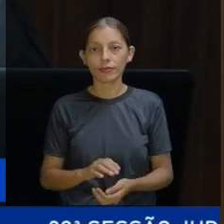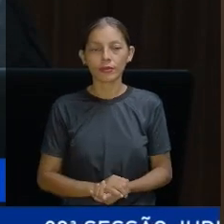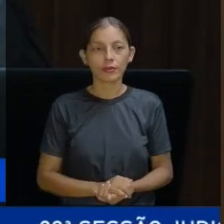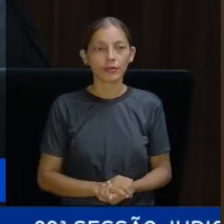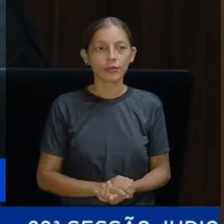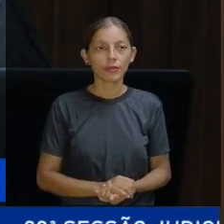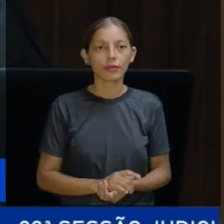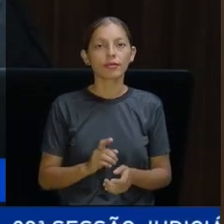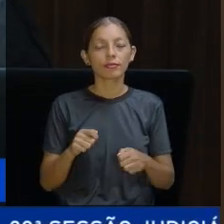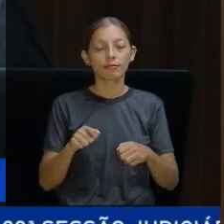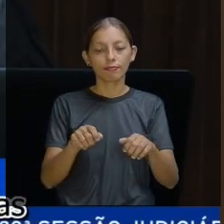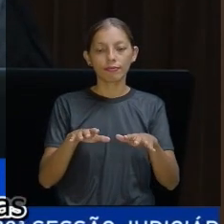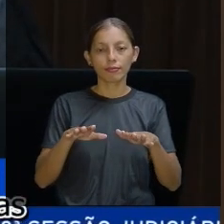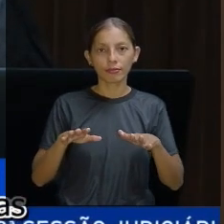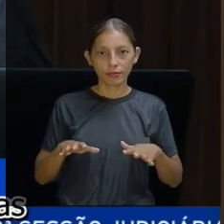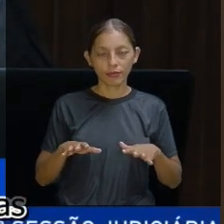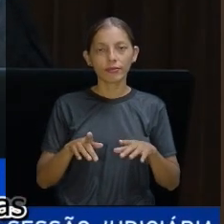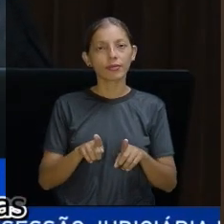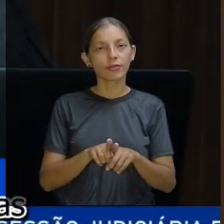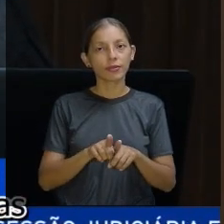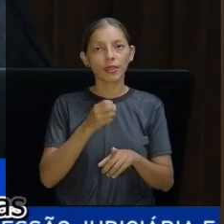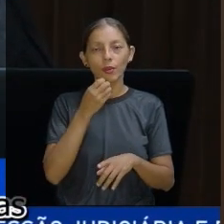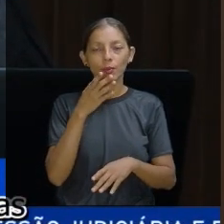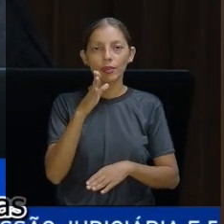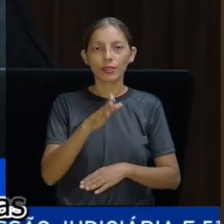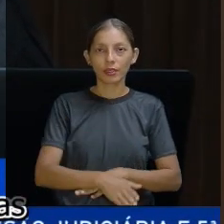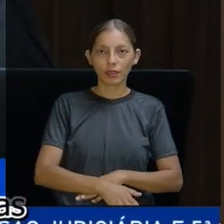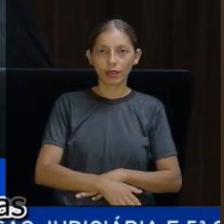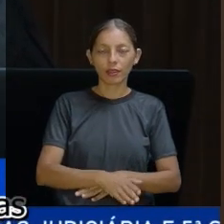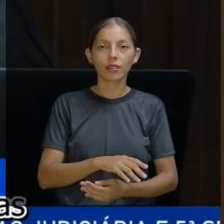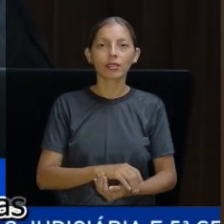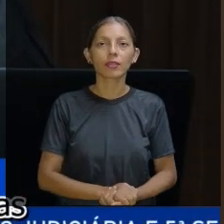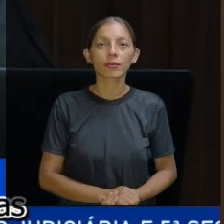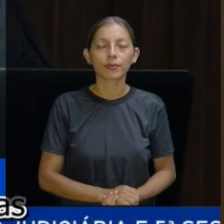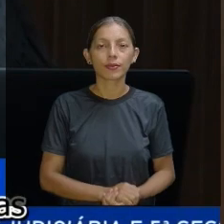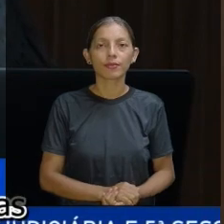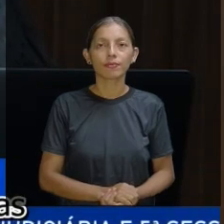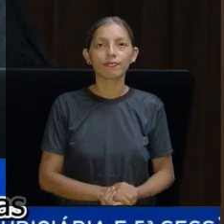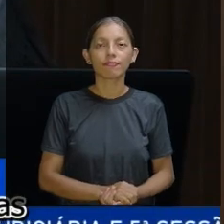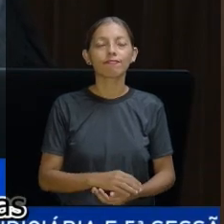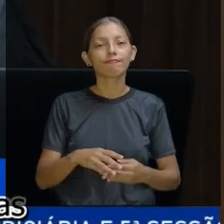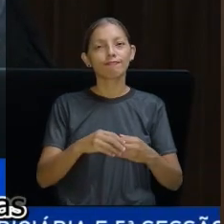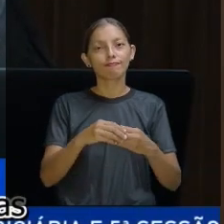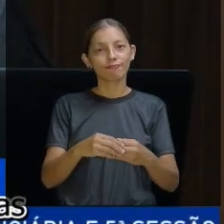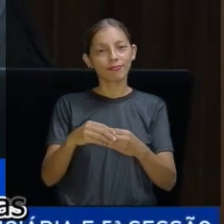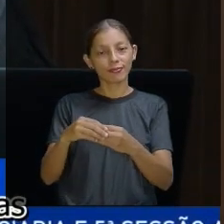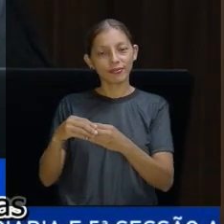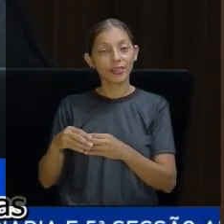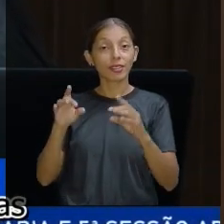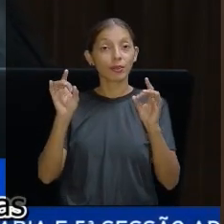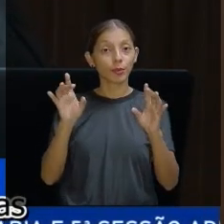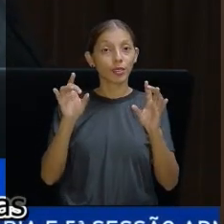os óculos de armação preta quadrado, toga preto com detalhe vermelho em volta de seu pescoço.